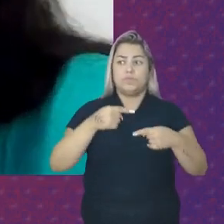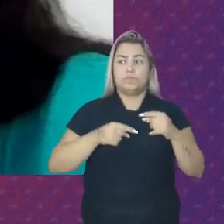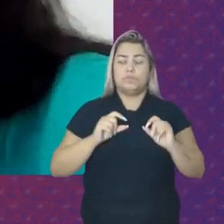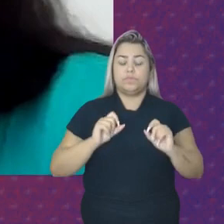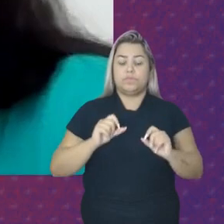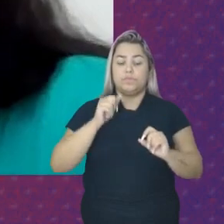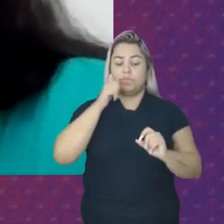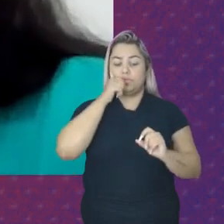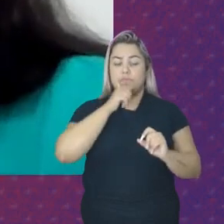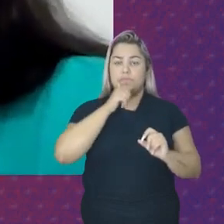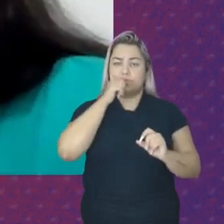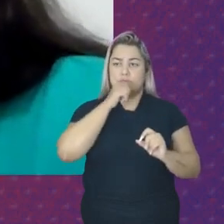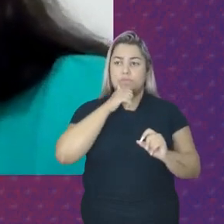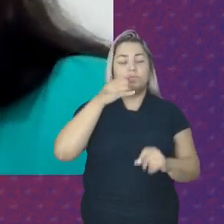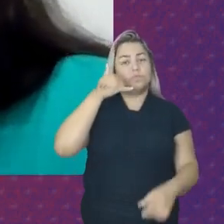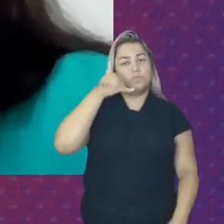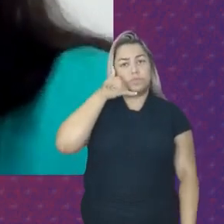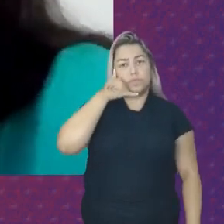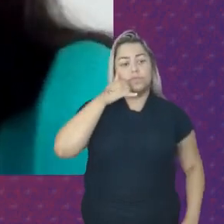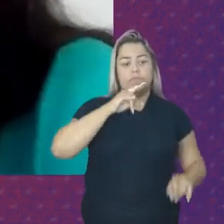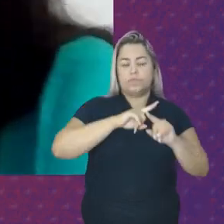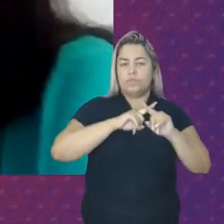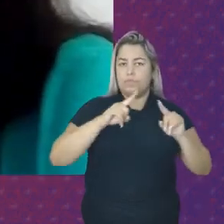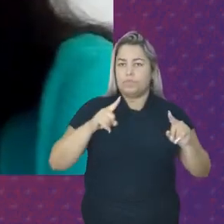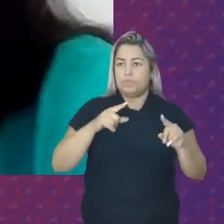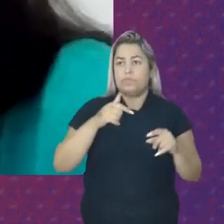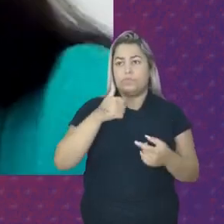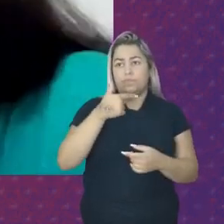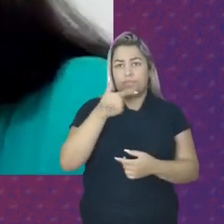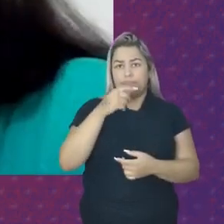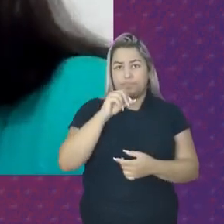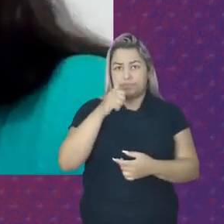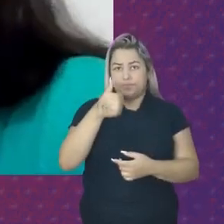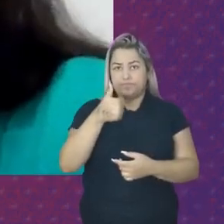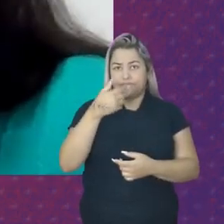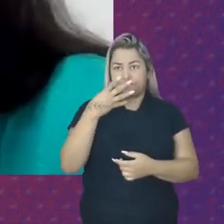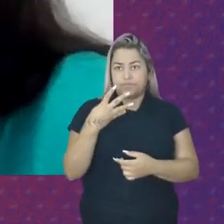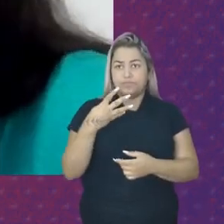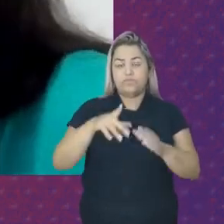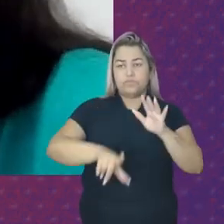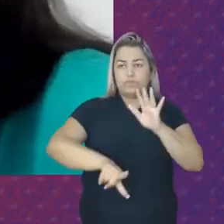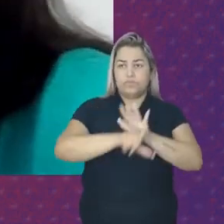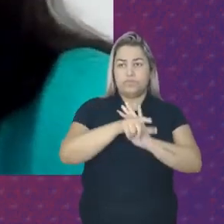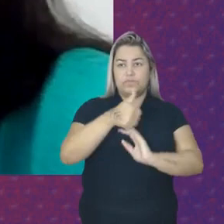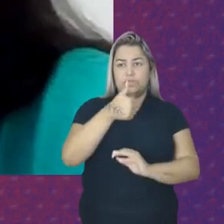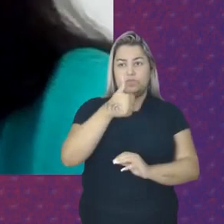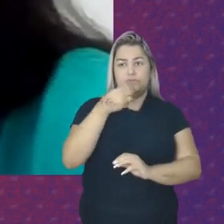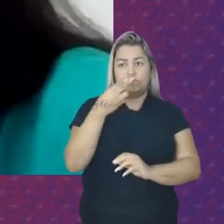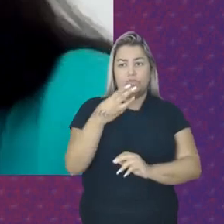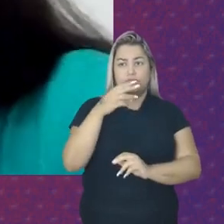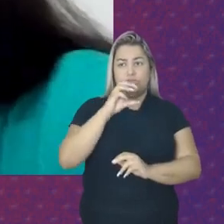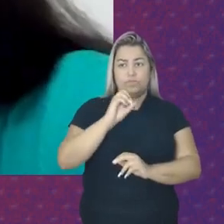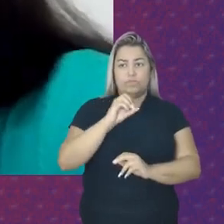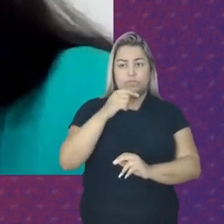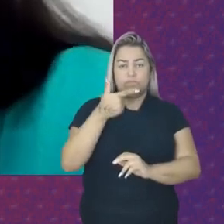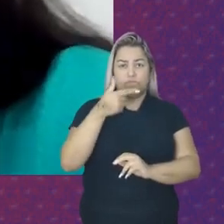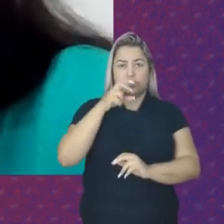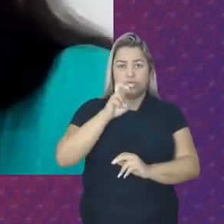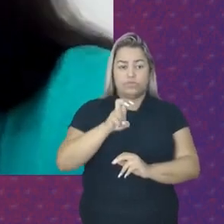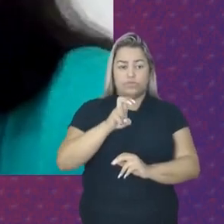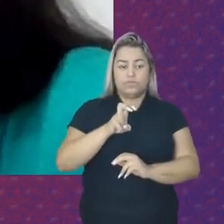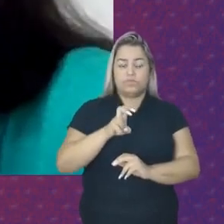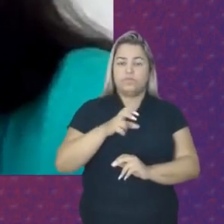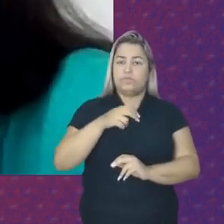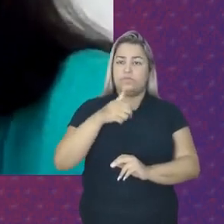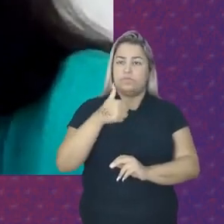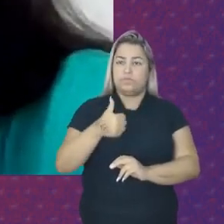do número telefônico, mas foi alterada em 2014, né, por essa lei 13.025, de 3 de